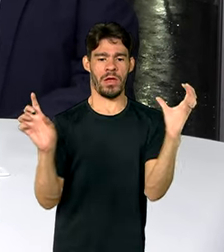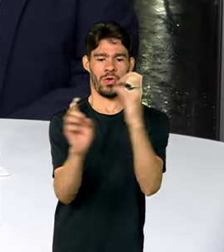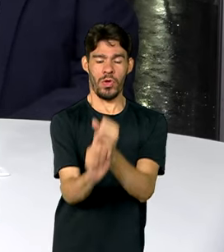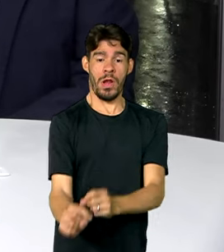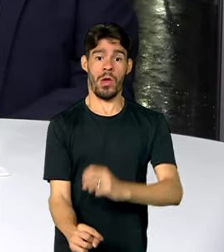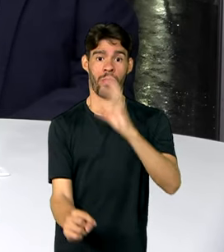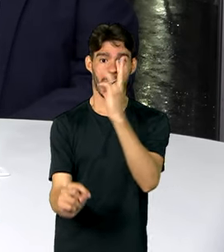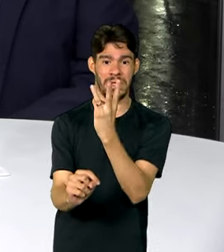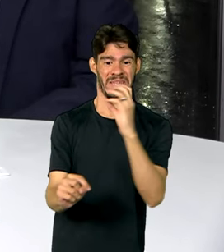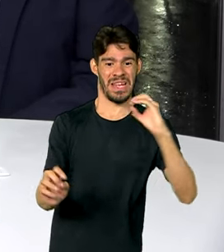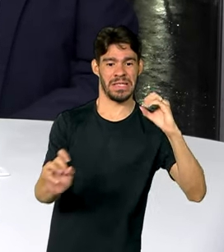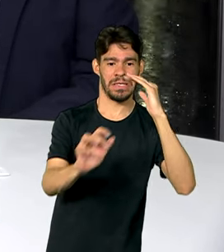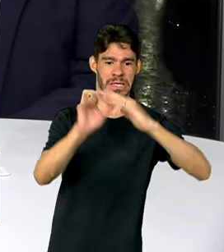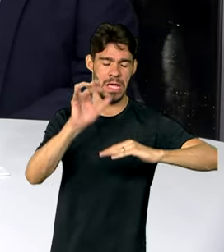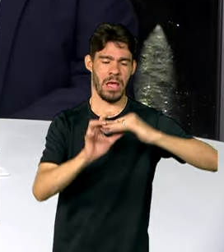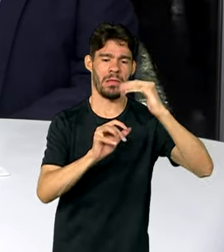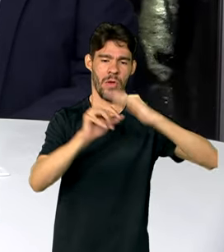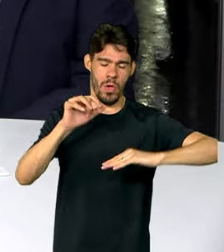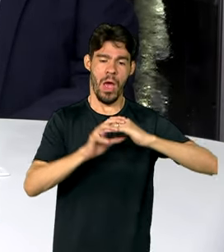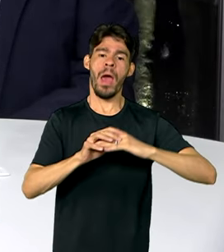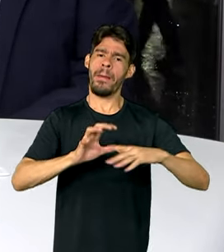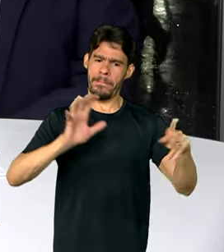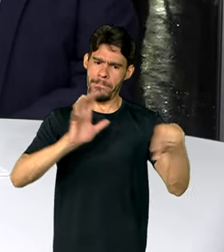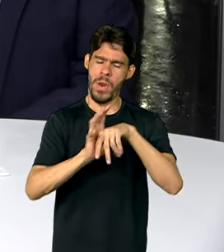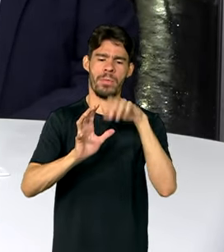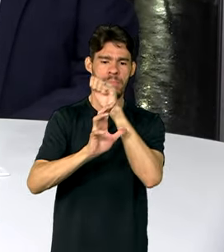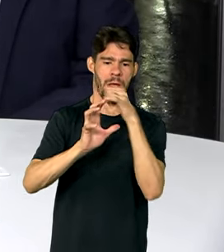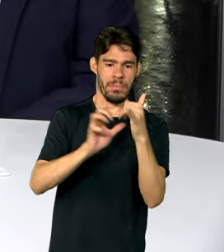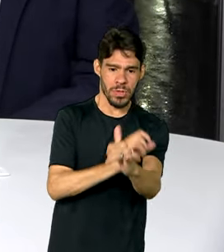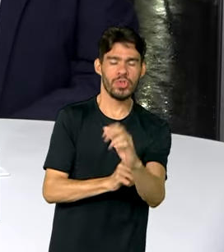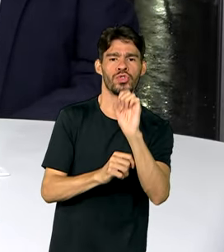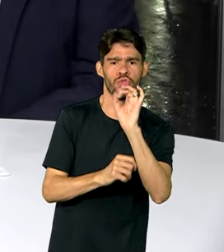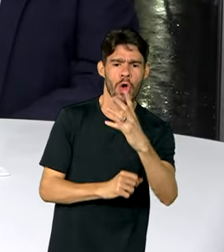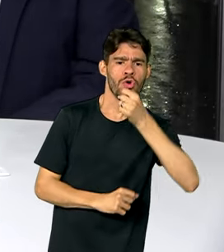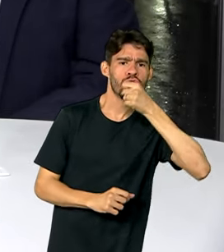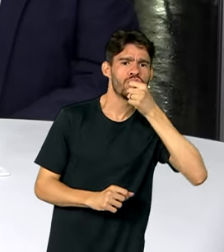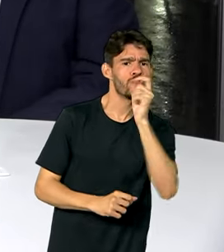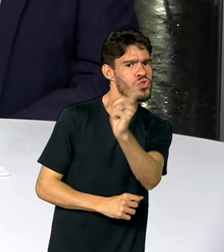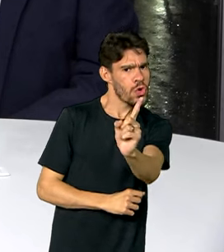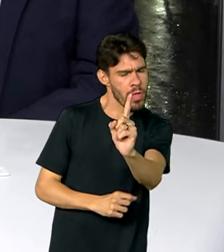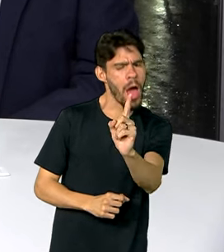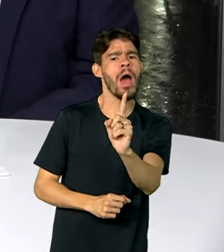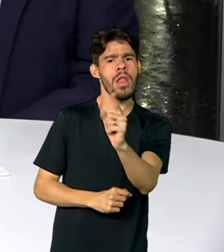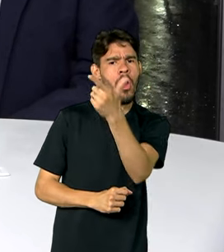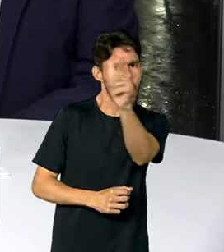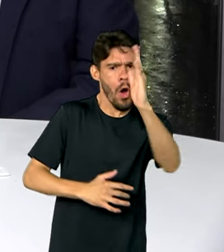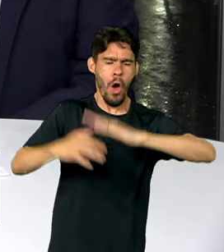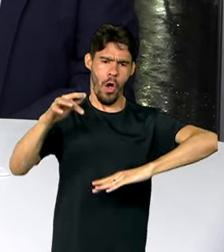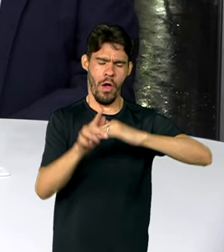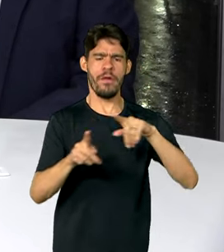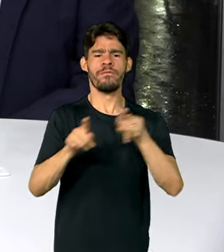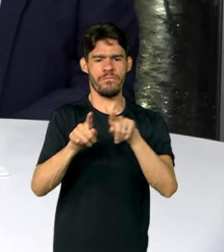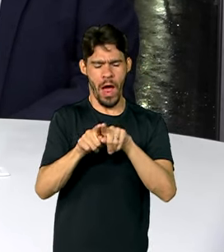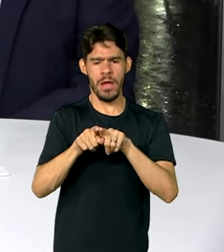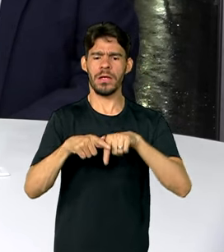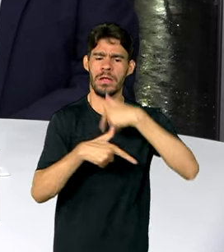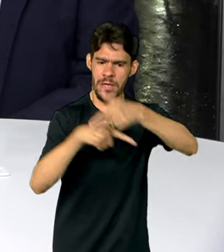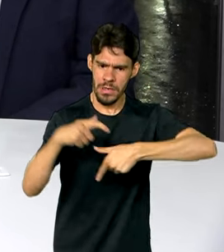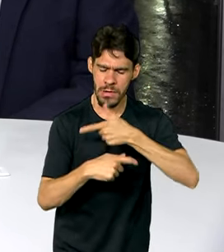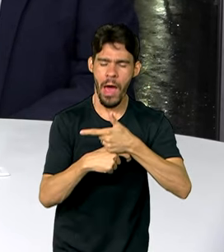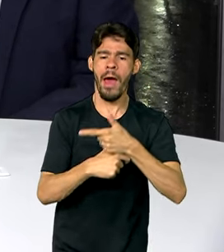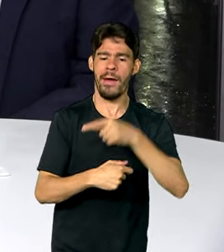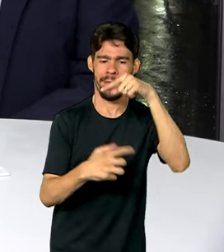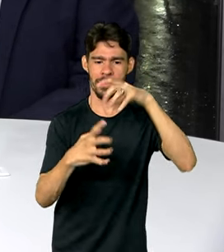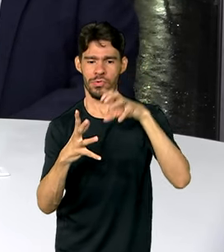300 profissionais da Empresa Brasil de Comunicação, não apenas jornalistas, e eles vão estar trabalhando nessa cobertura. Além do estúdio